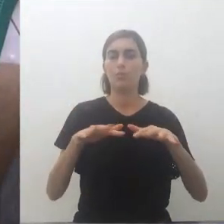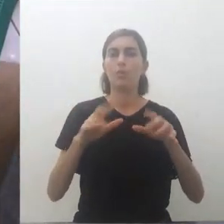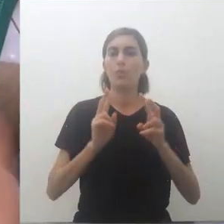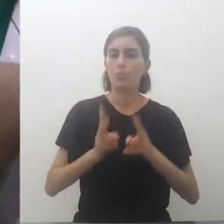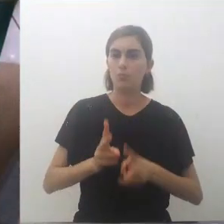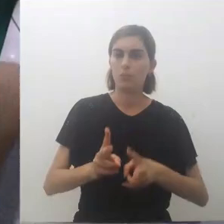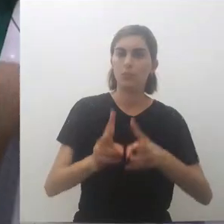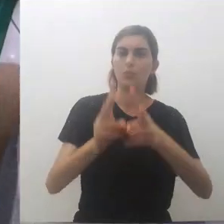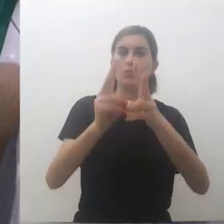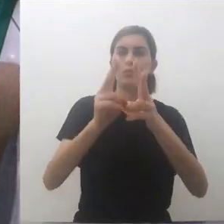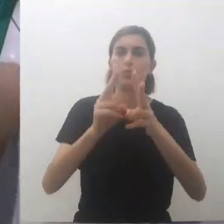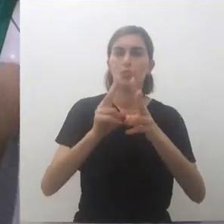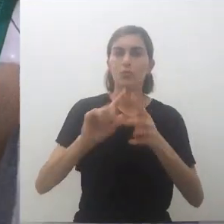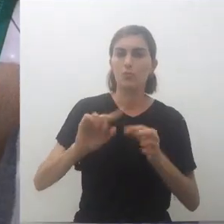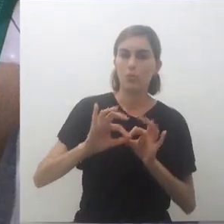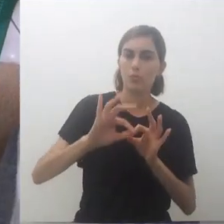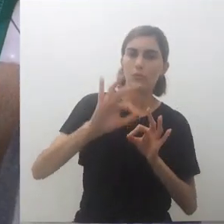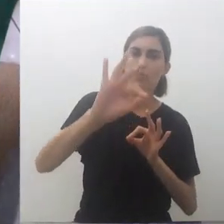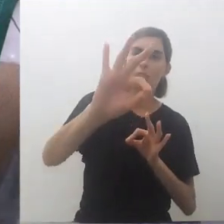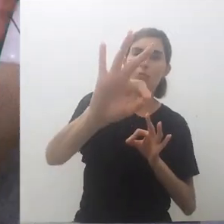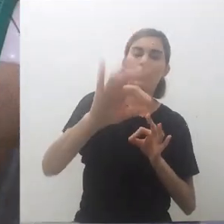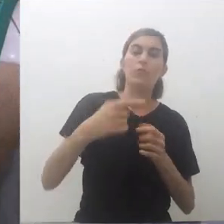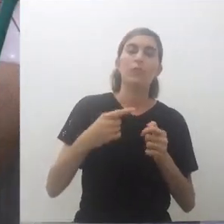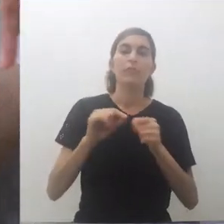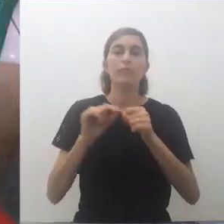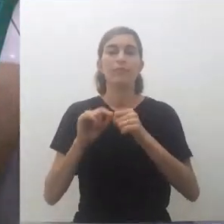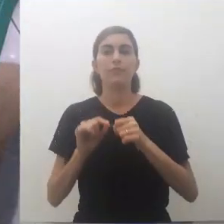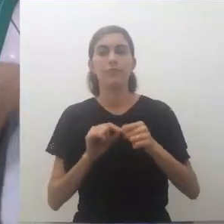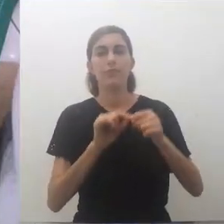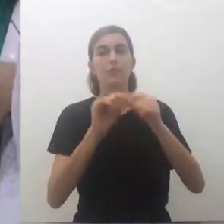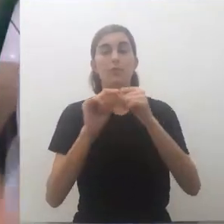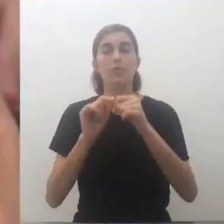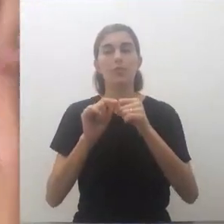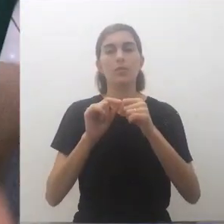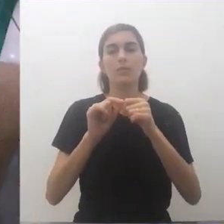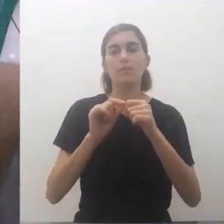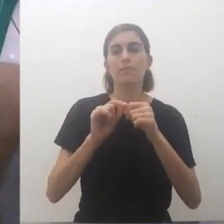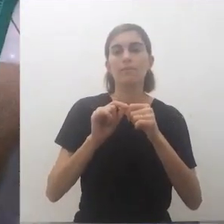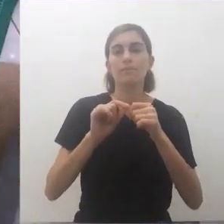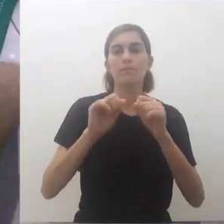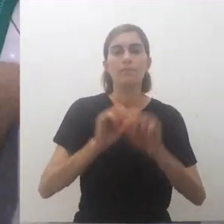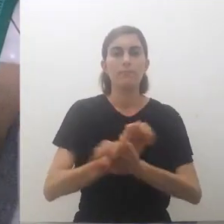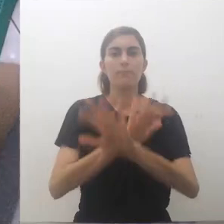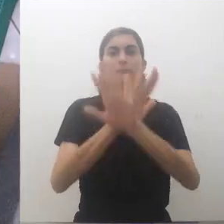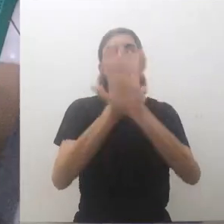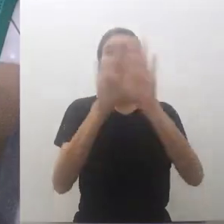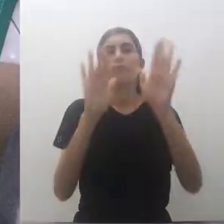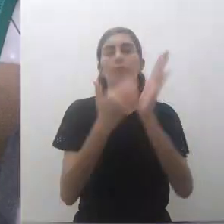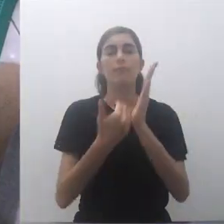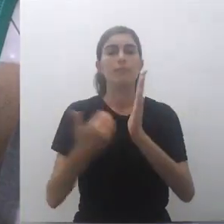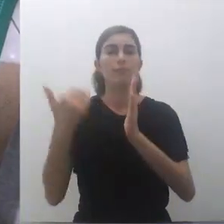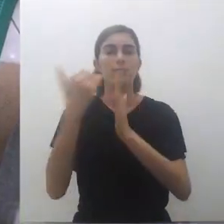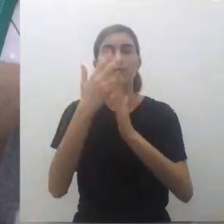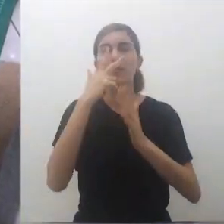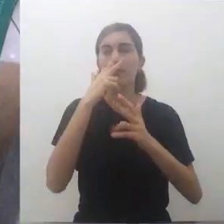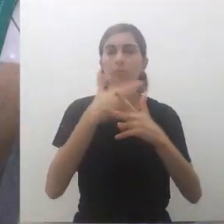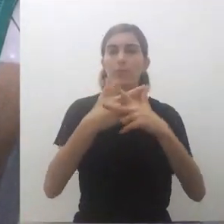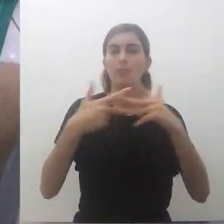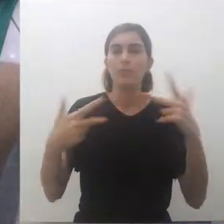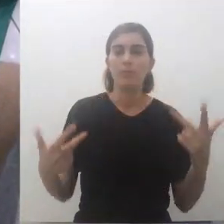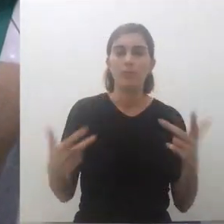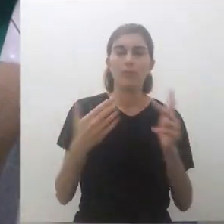horizonte, que vai gerar uma amplitude maior, mesmo com os objetos ocupando maior